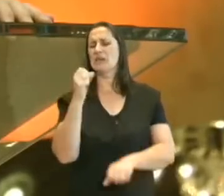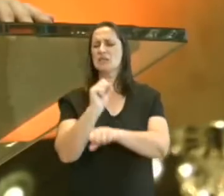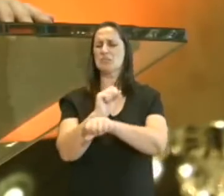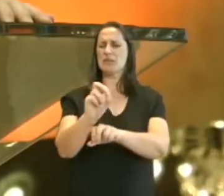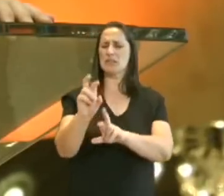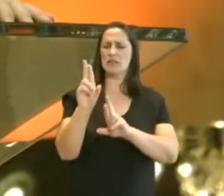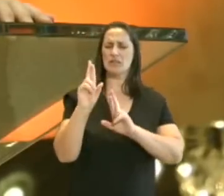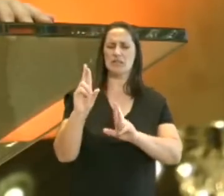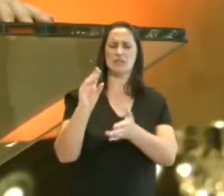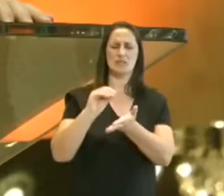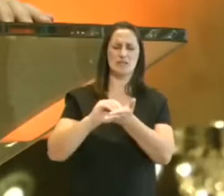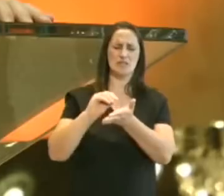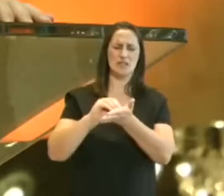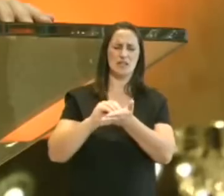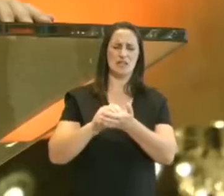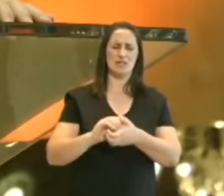desesperança,